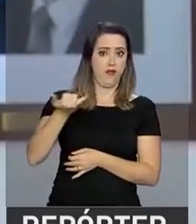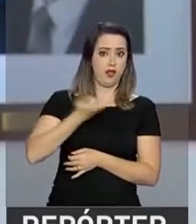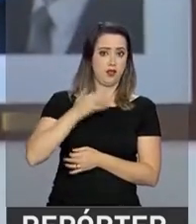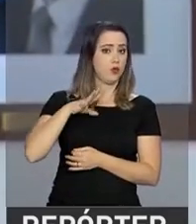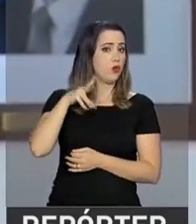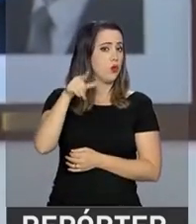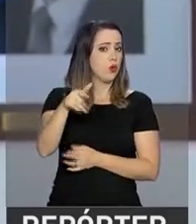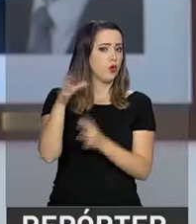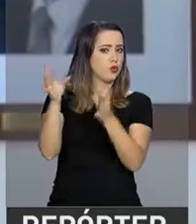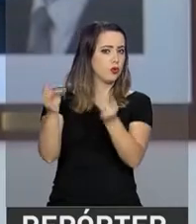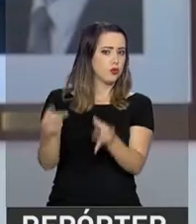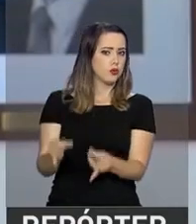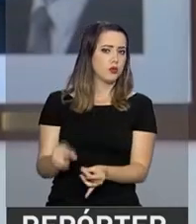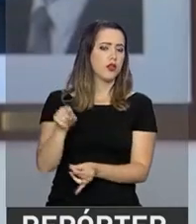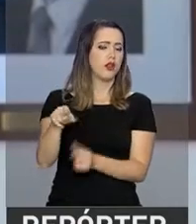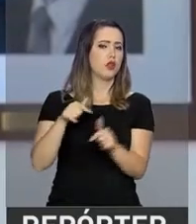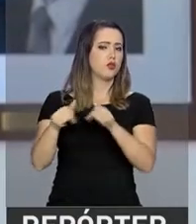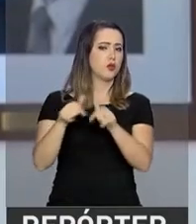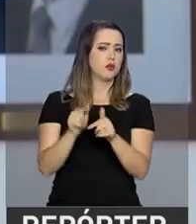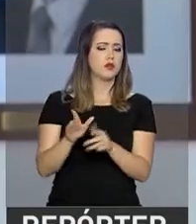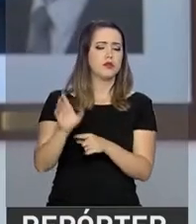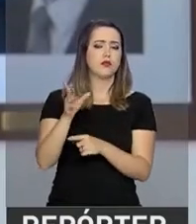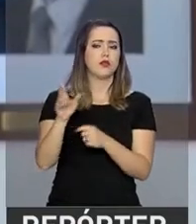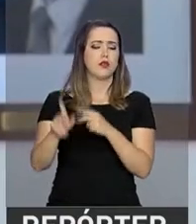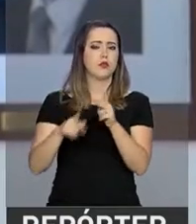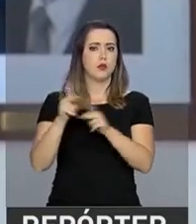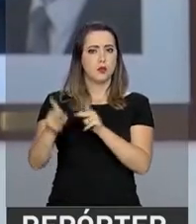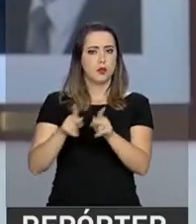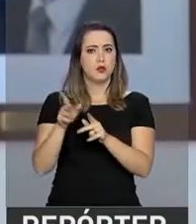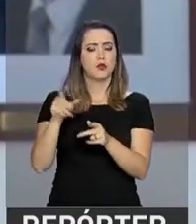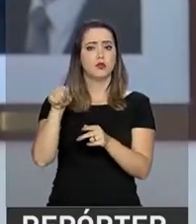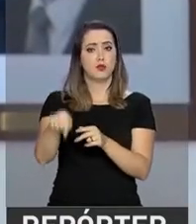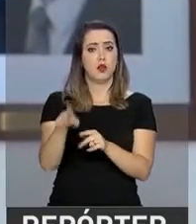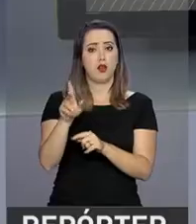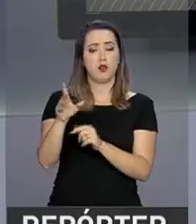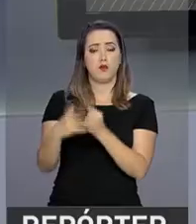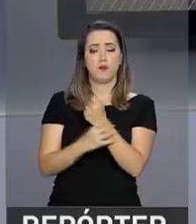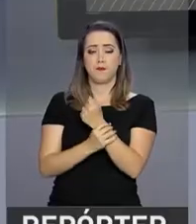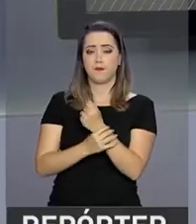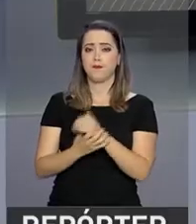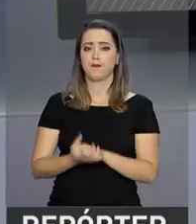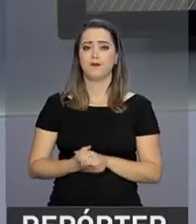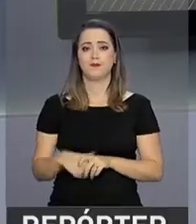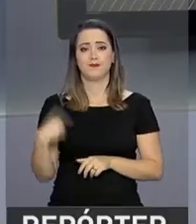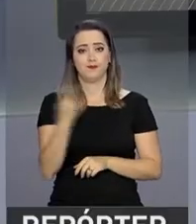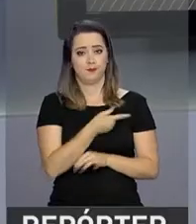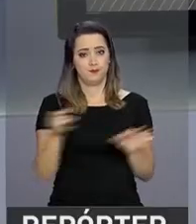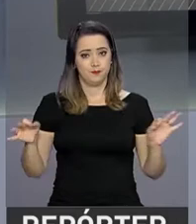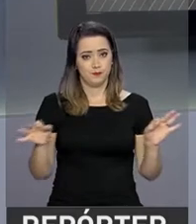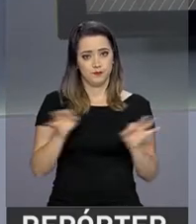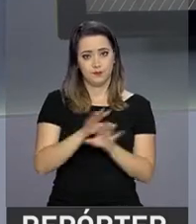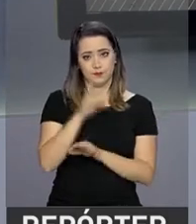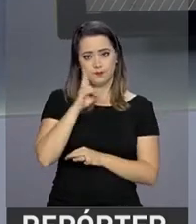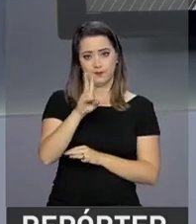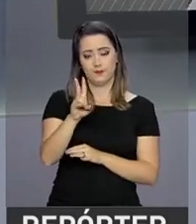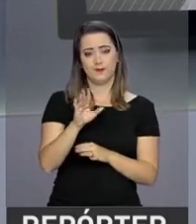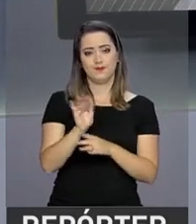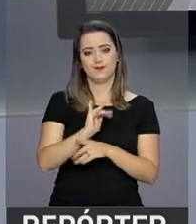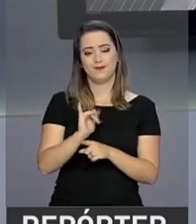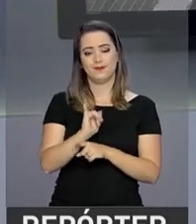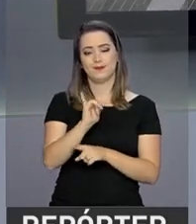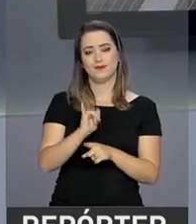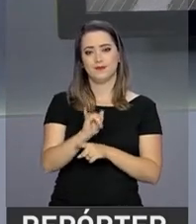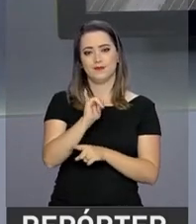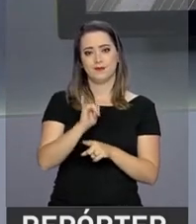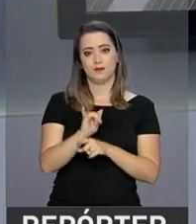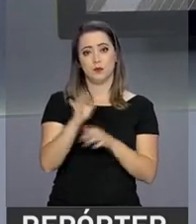que são essenciais para a formulação de uma política nacional de segurança. E nós ficamos por aqui. Você pode rever